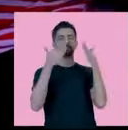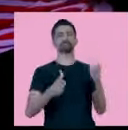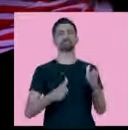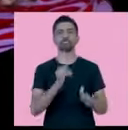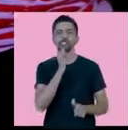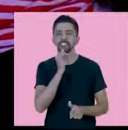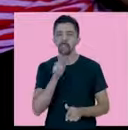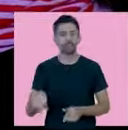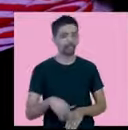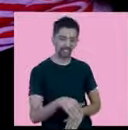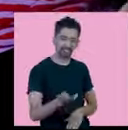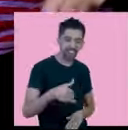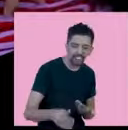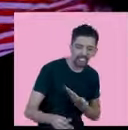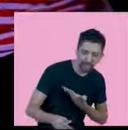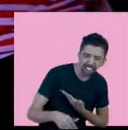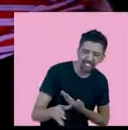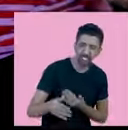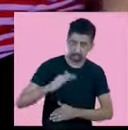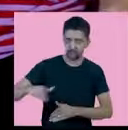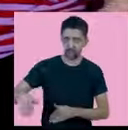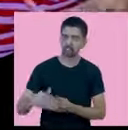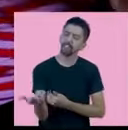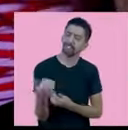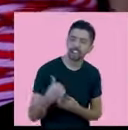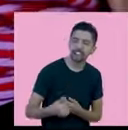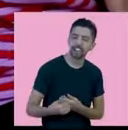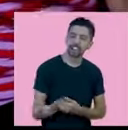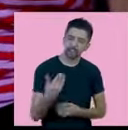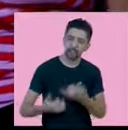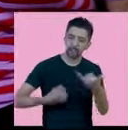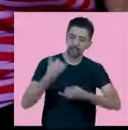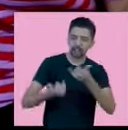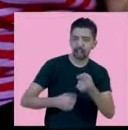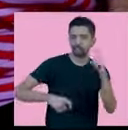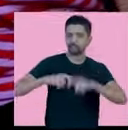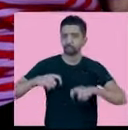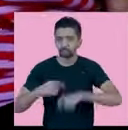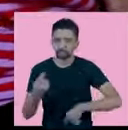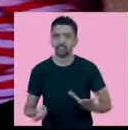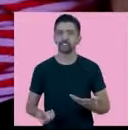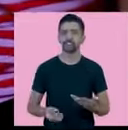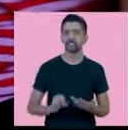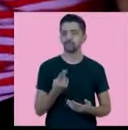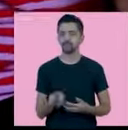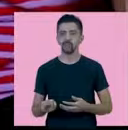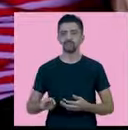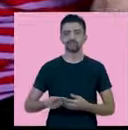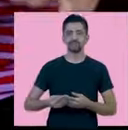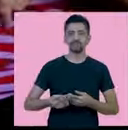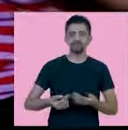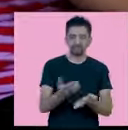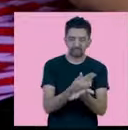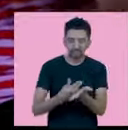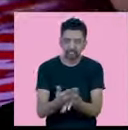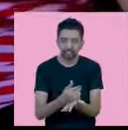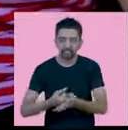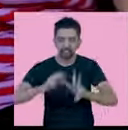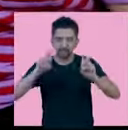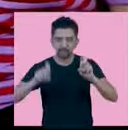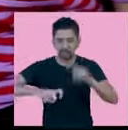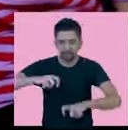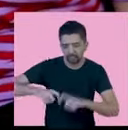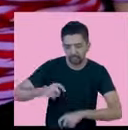seja, chamar amiguinhos para fazer brincadeiras de cunho sexual, começar a questionar muito sobre questões sexuais que não questionava antes, fazer